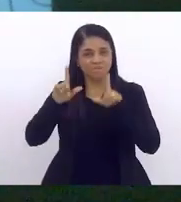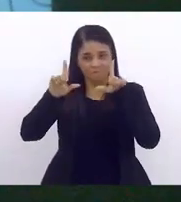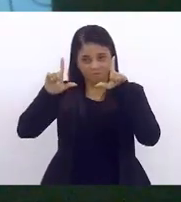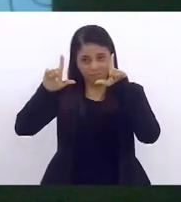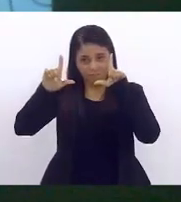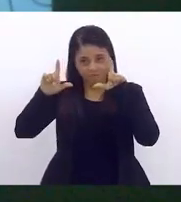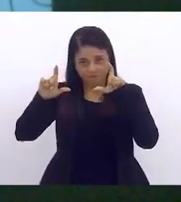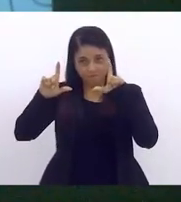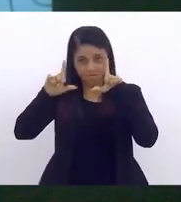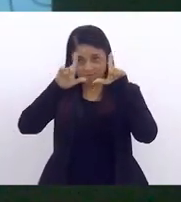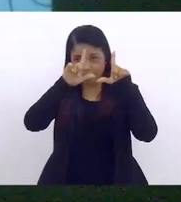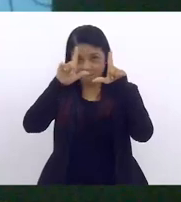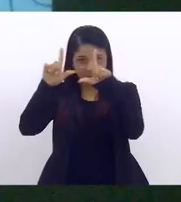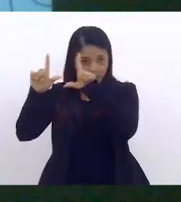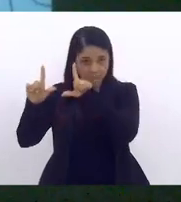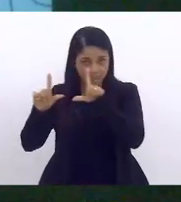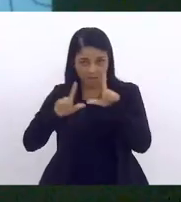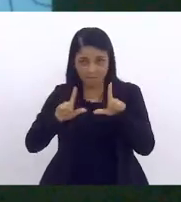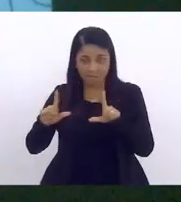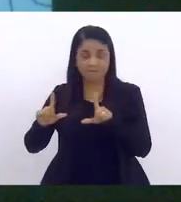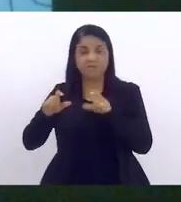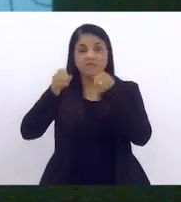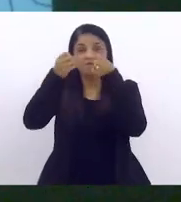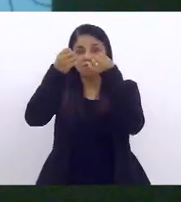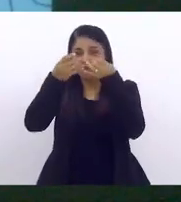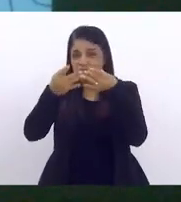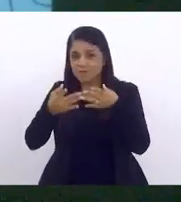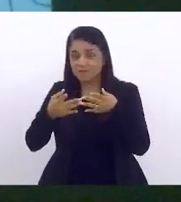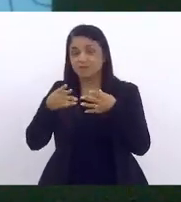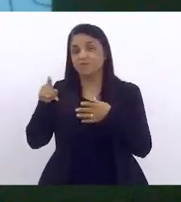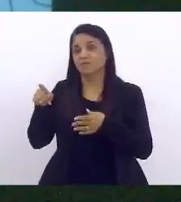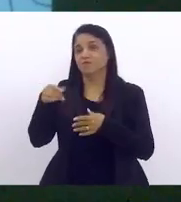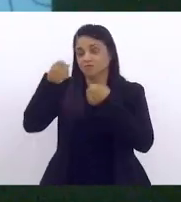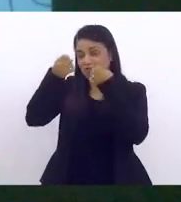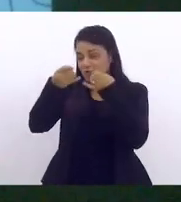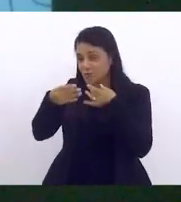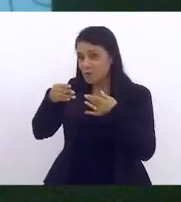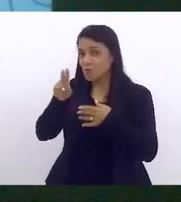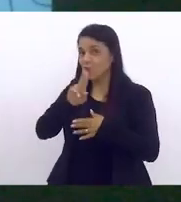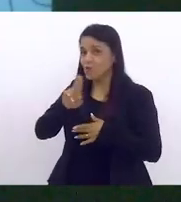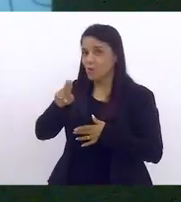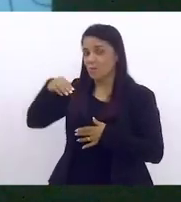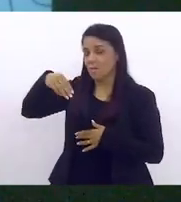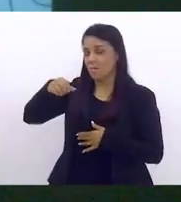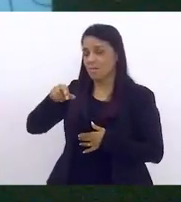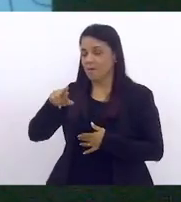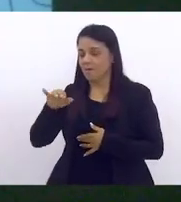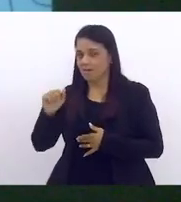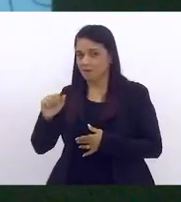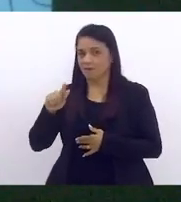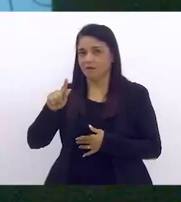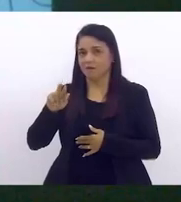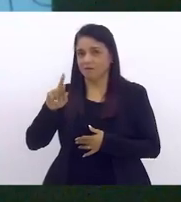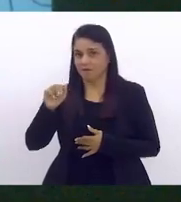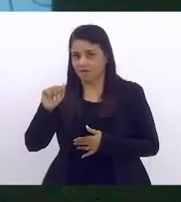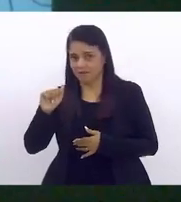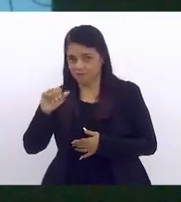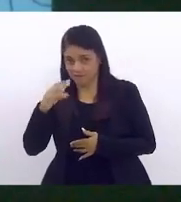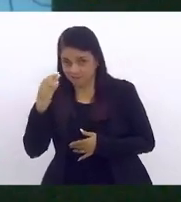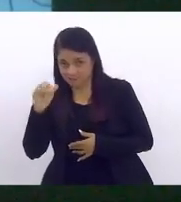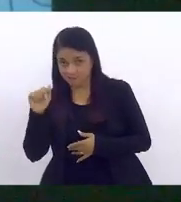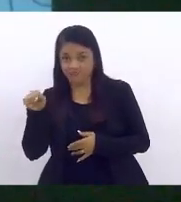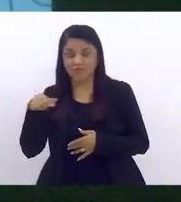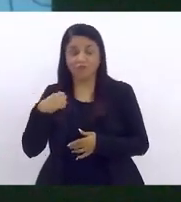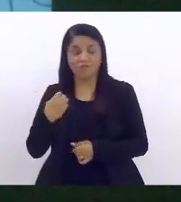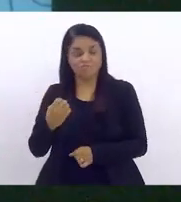uma breve explicação do porquê que, quando eu falo da Maria da Graça, eu me emociono. Porque, quando a gente fala